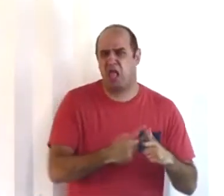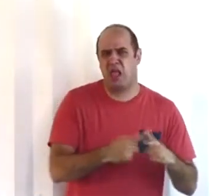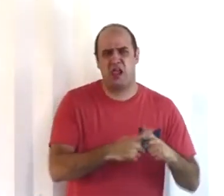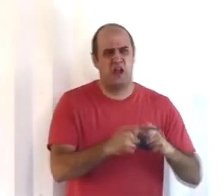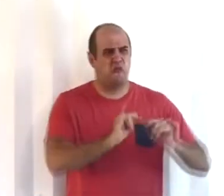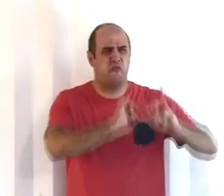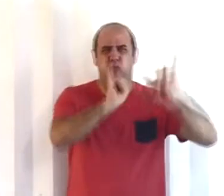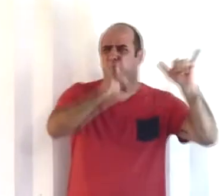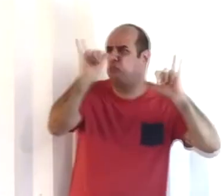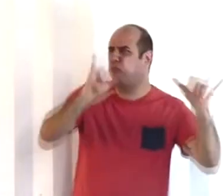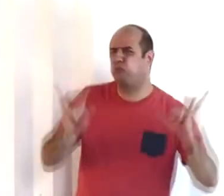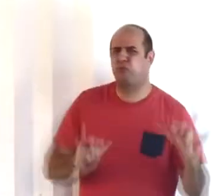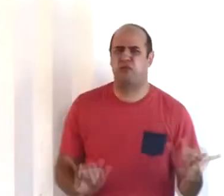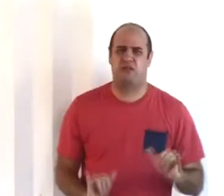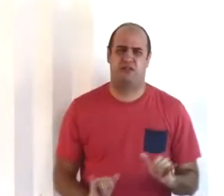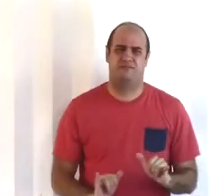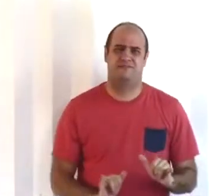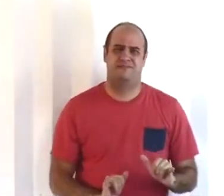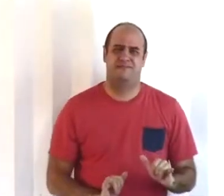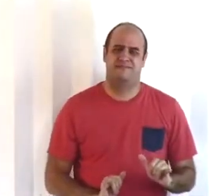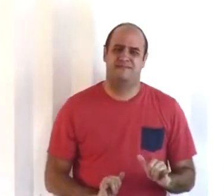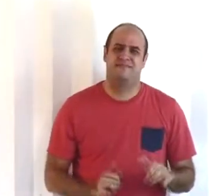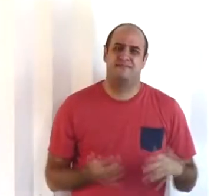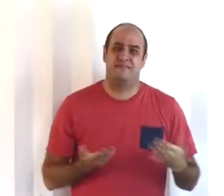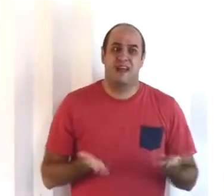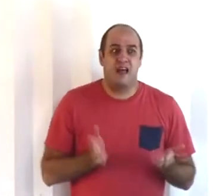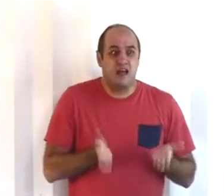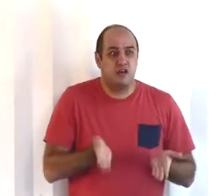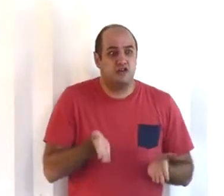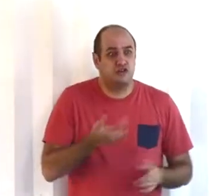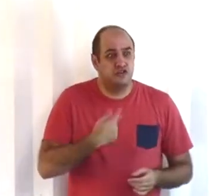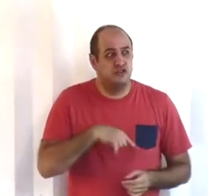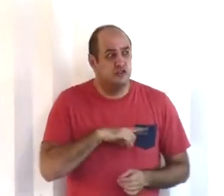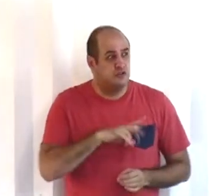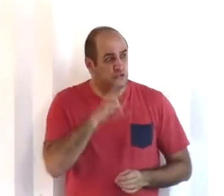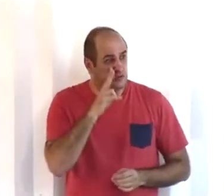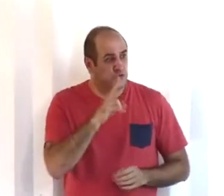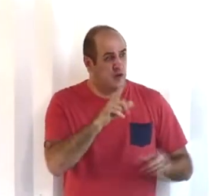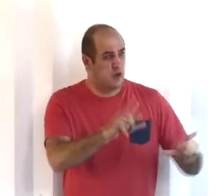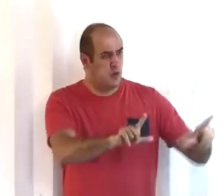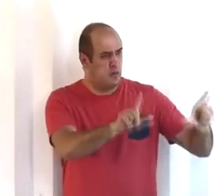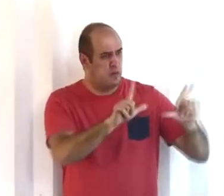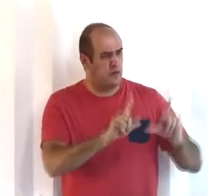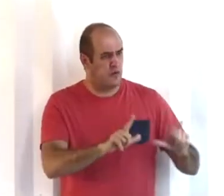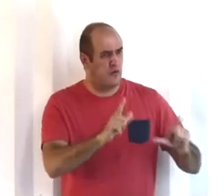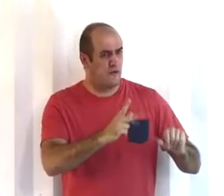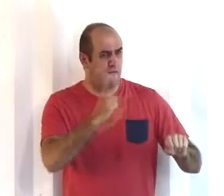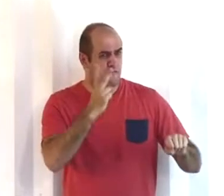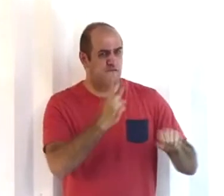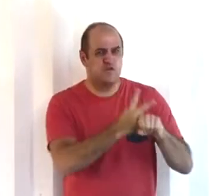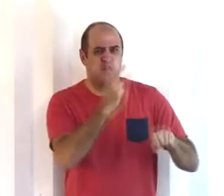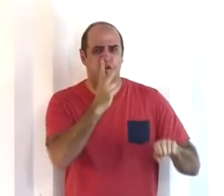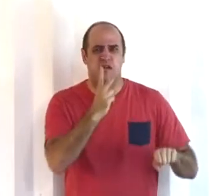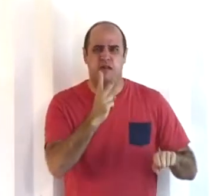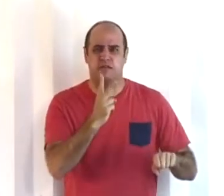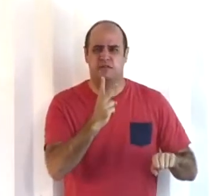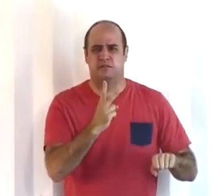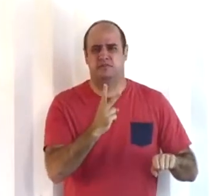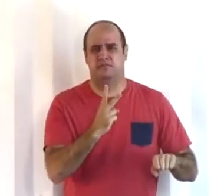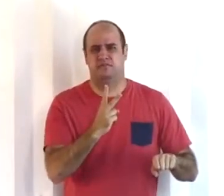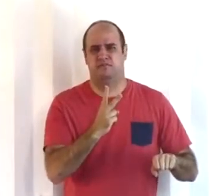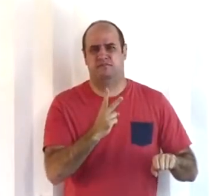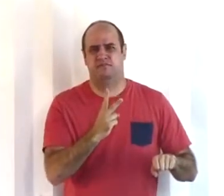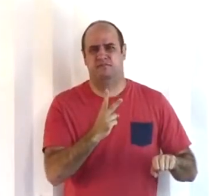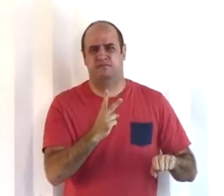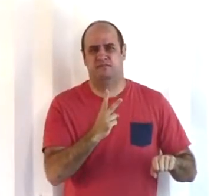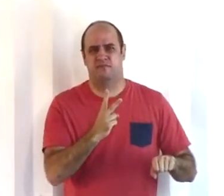Já começamos a ouvir talvez um pouco mais de aumento de violência. Meus irmãos, só tem